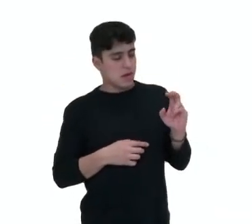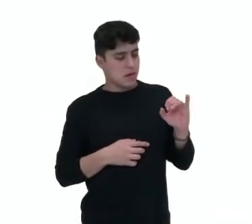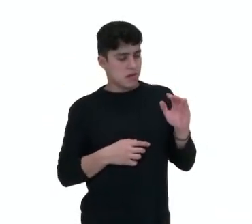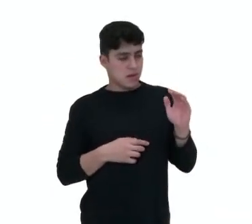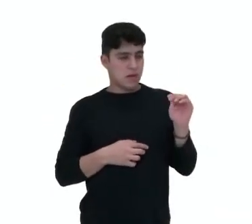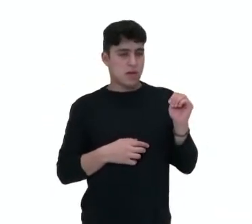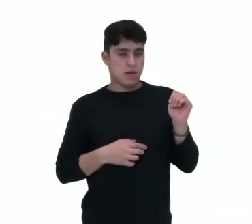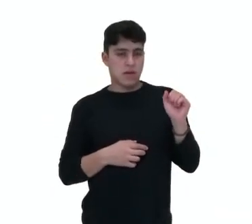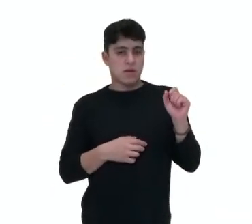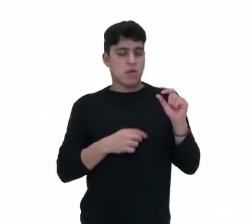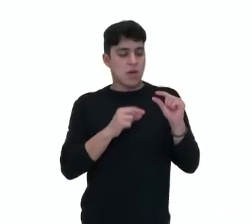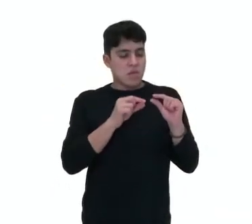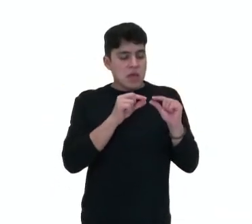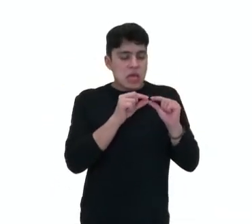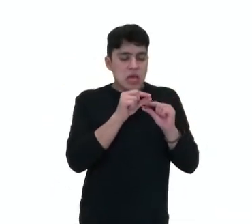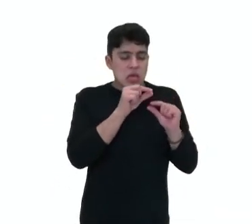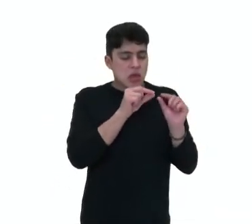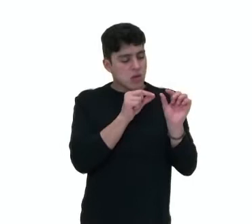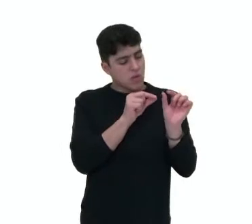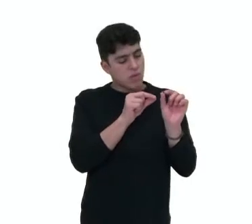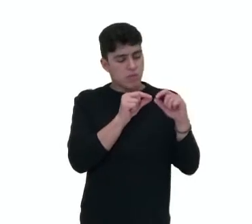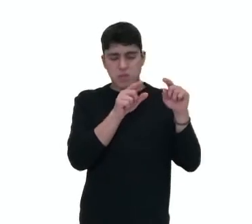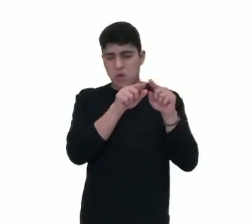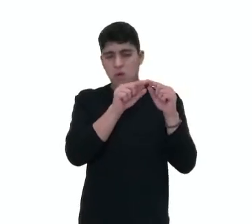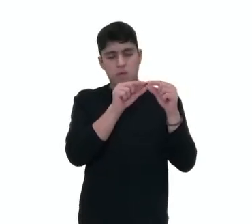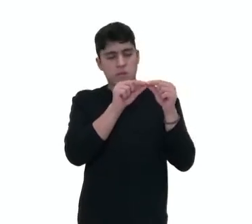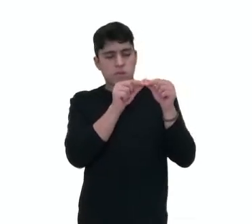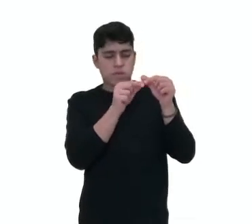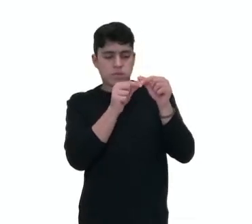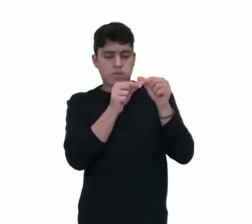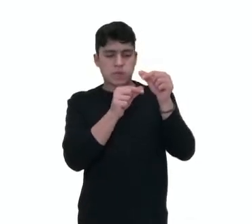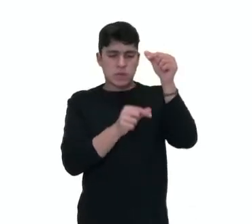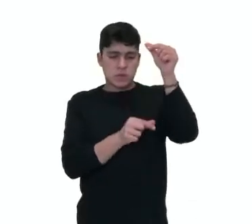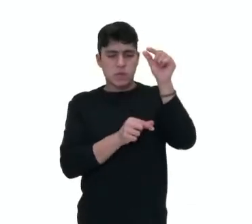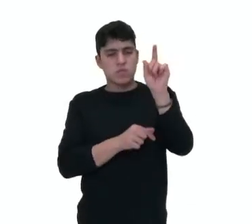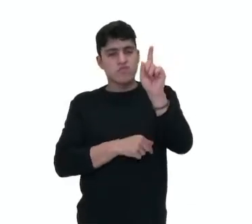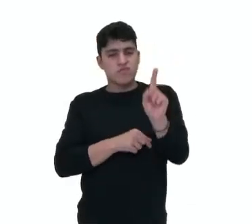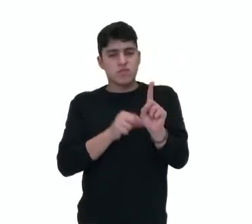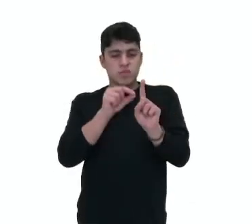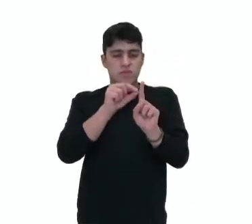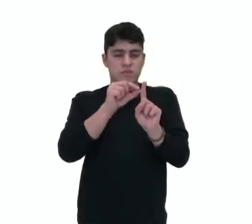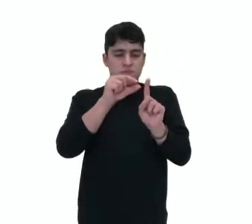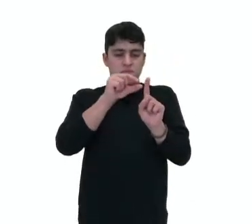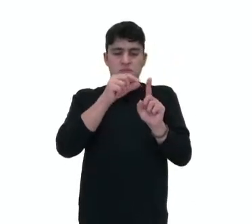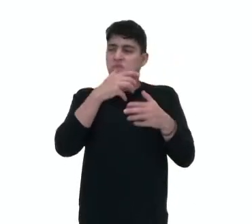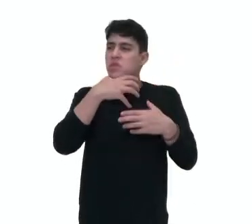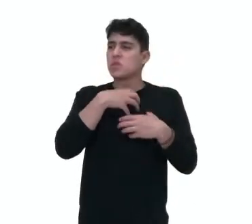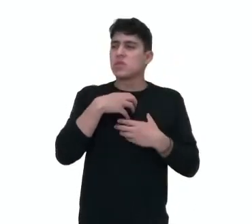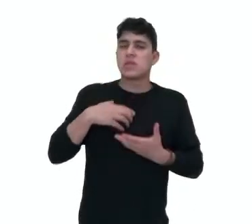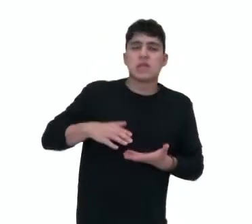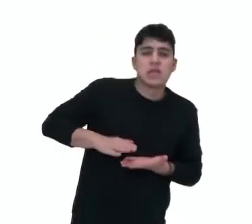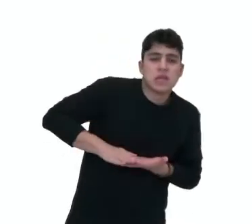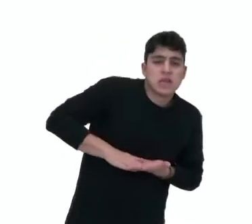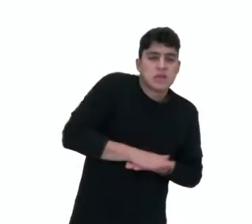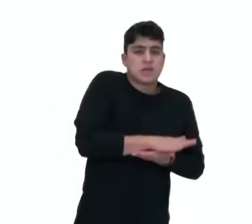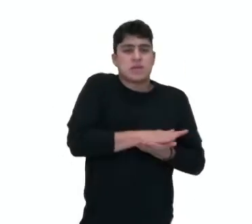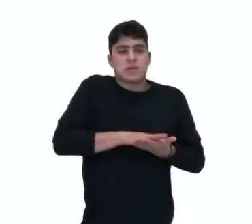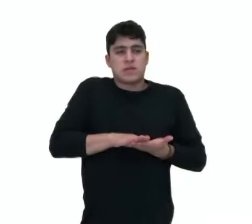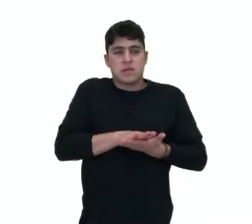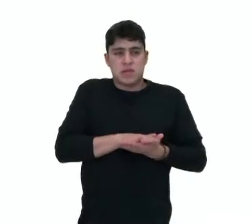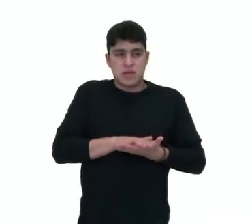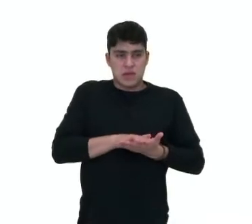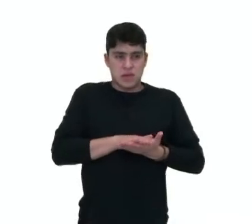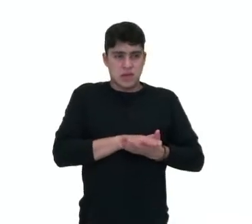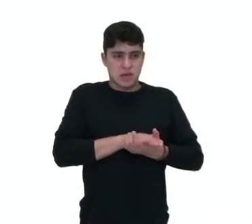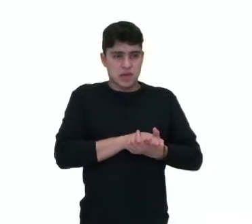ser assintomáticos. A pessoa não sente nada. A na frente da palavra